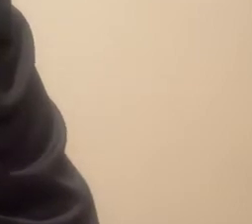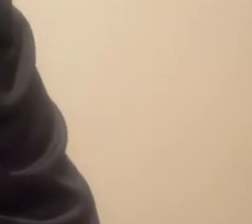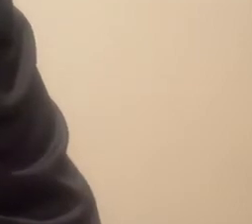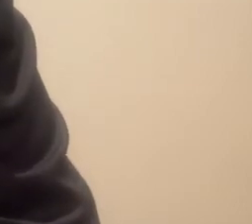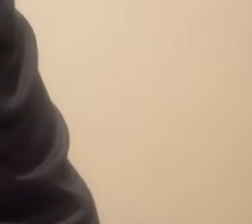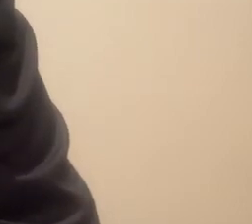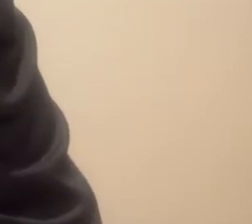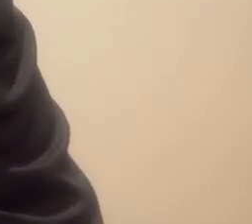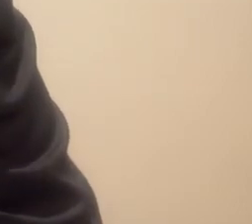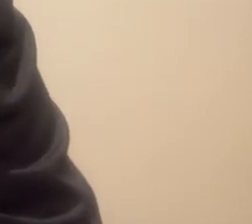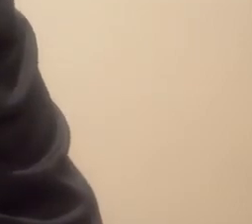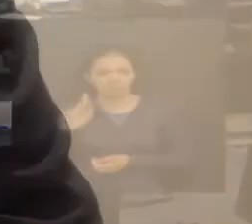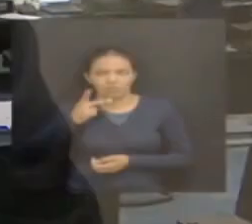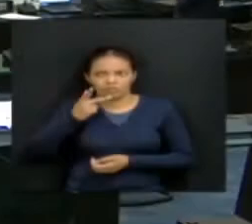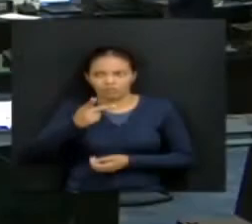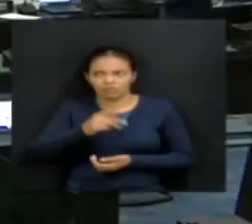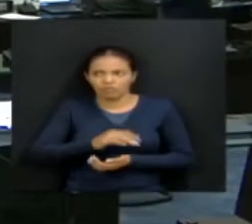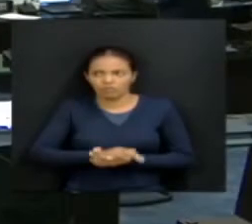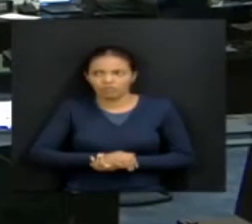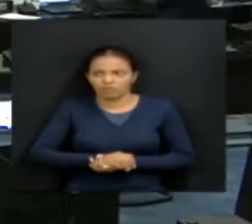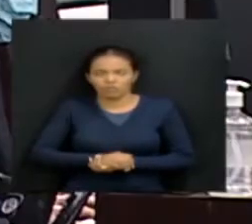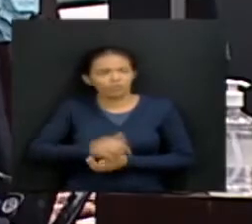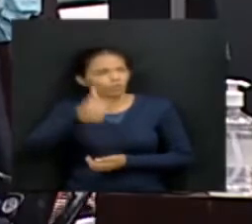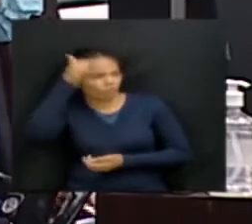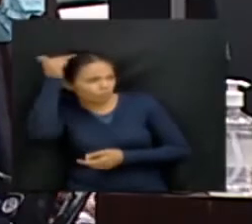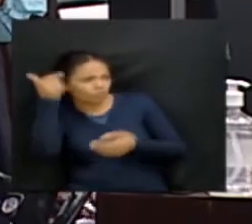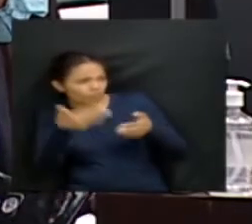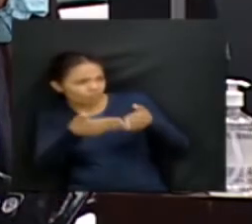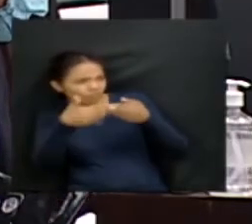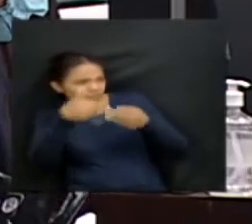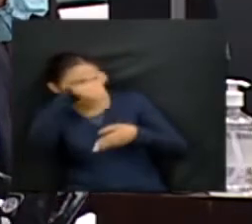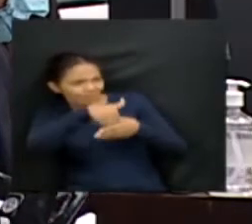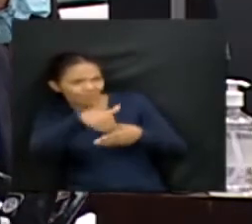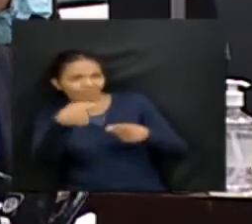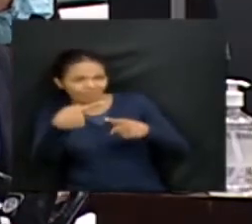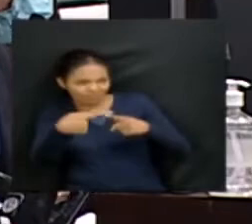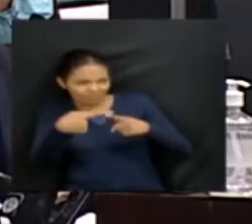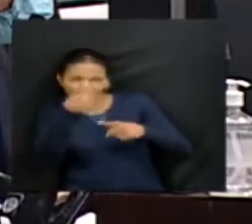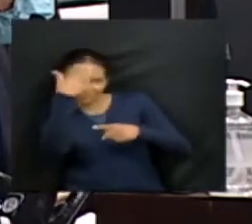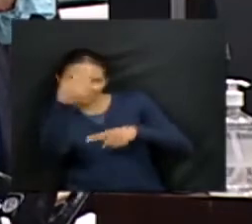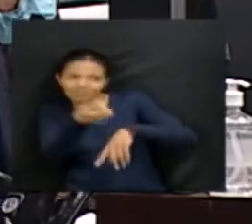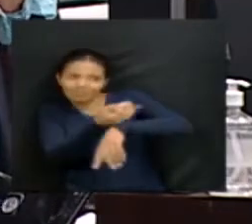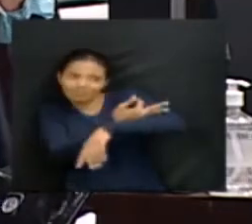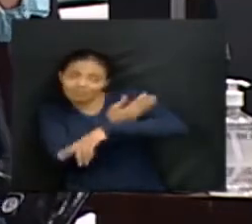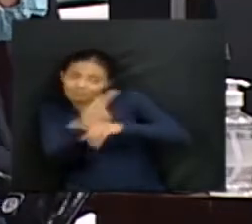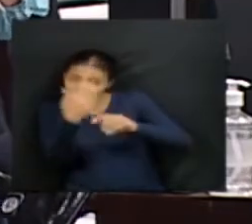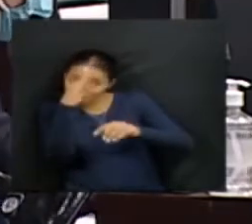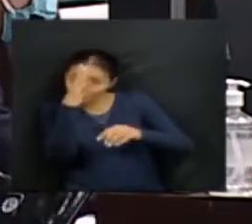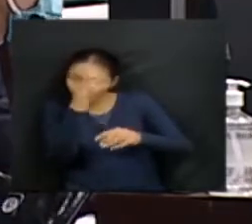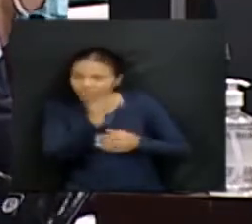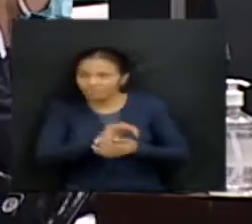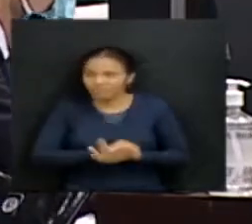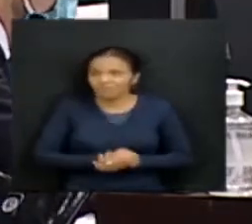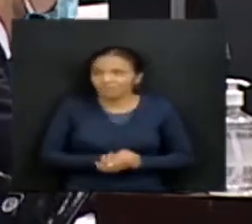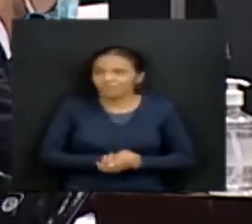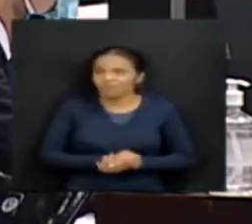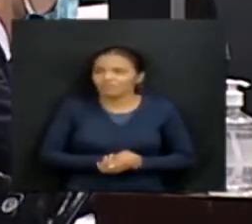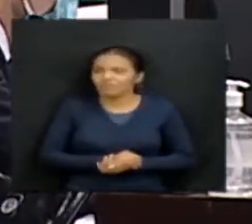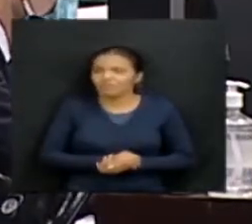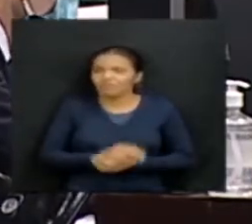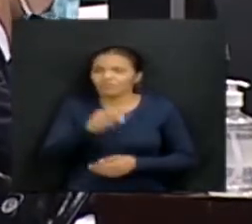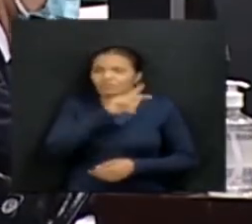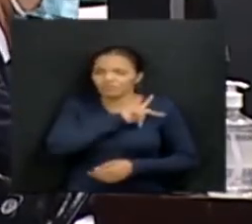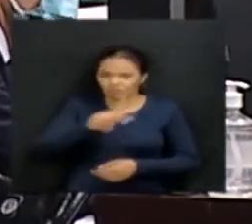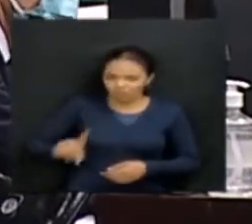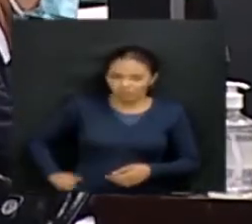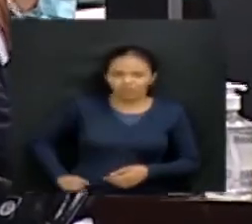da população do Paraná o deputado anibelli Neto companheiro de partido de Quintana lembrou de outra homenagem